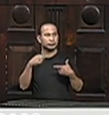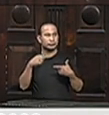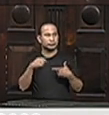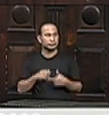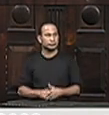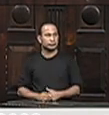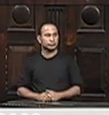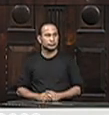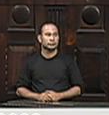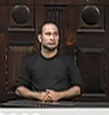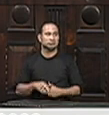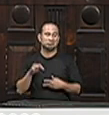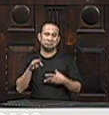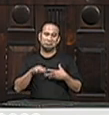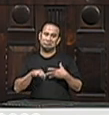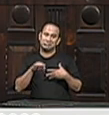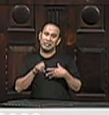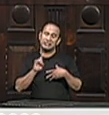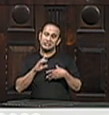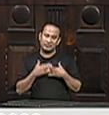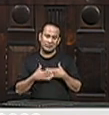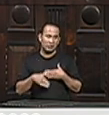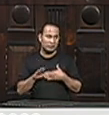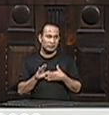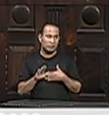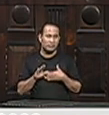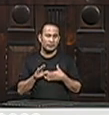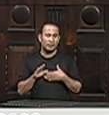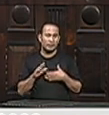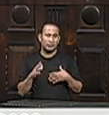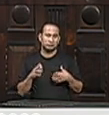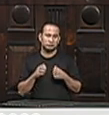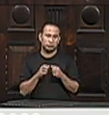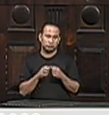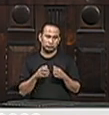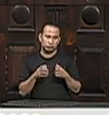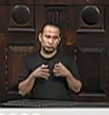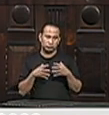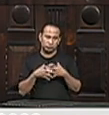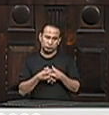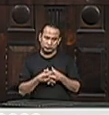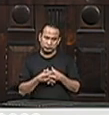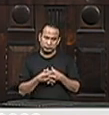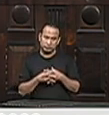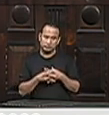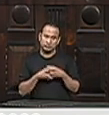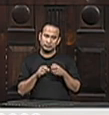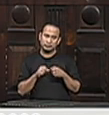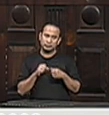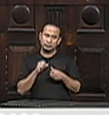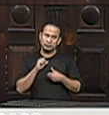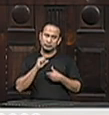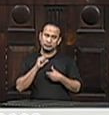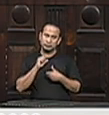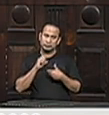Coelho, em decorrência da vitória inicial do CEP,